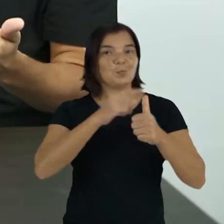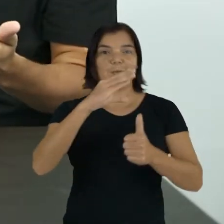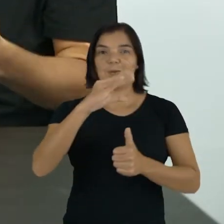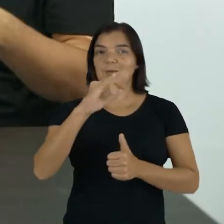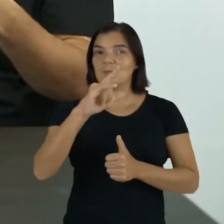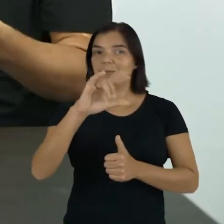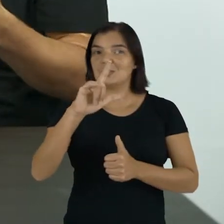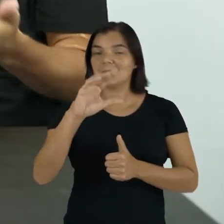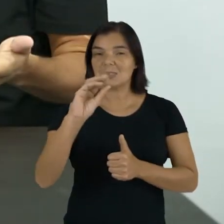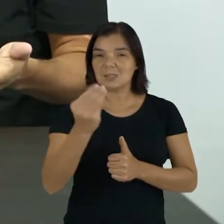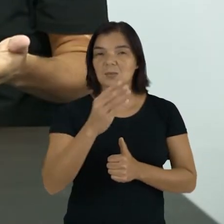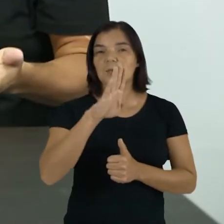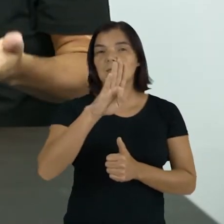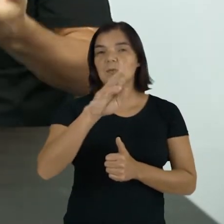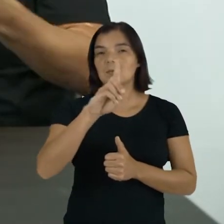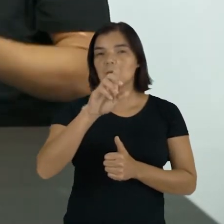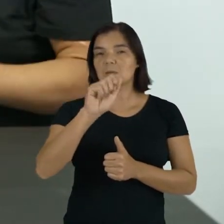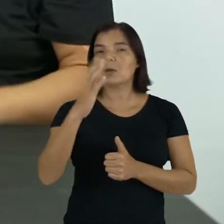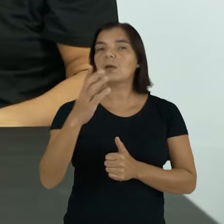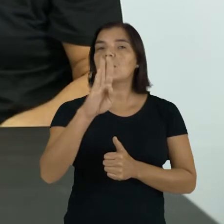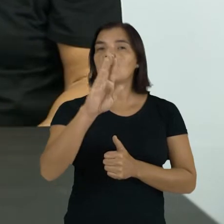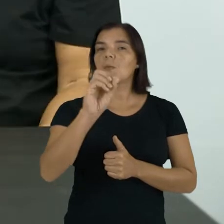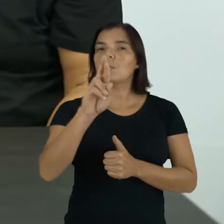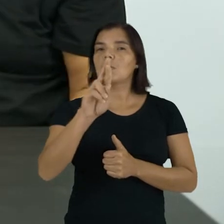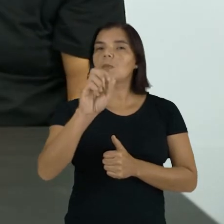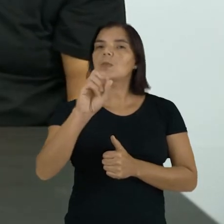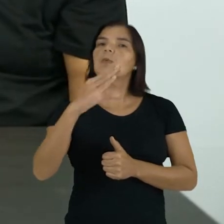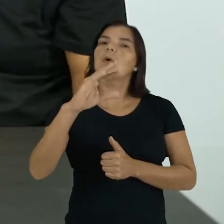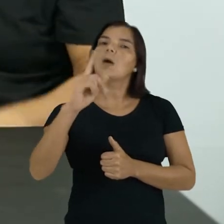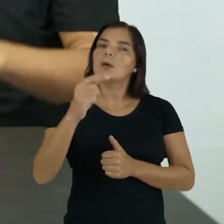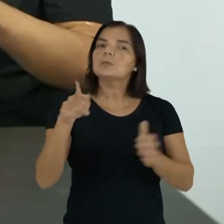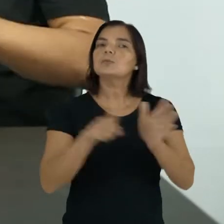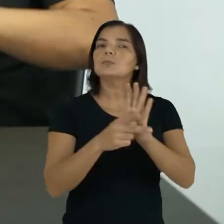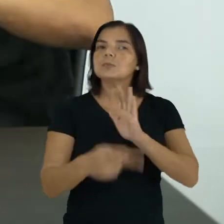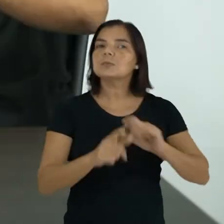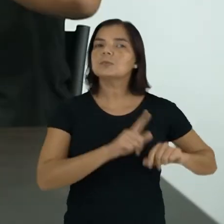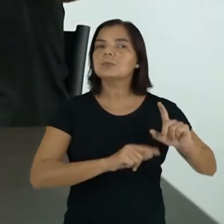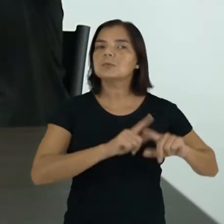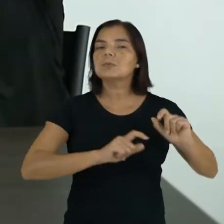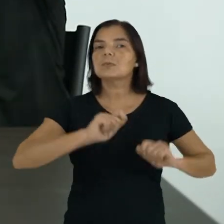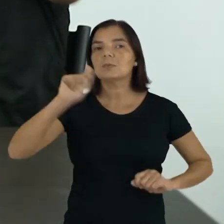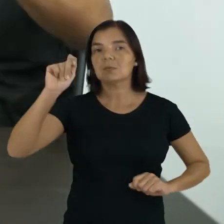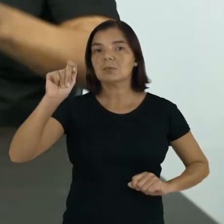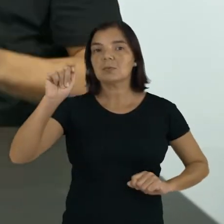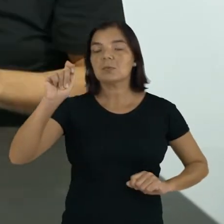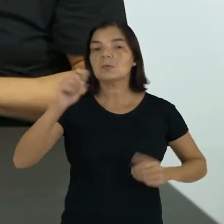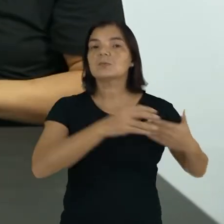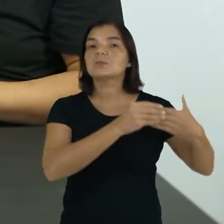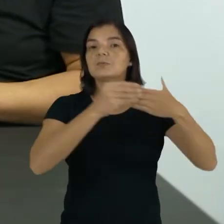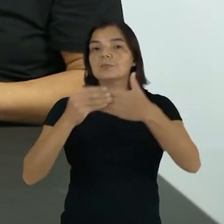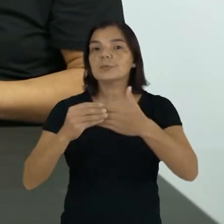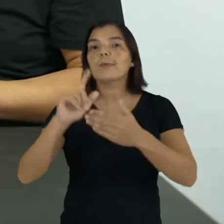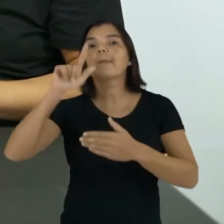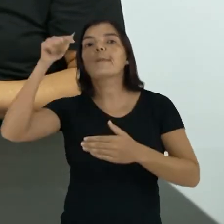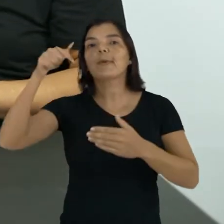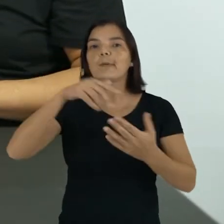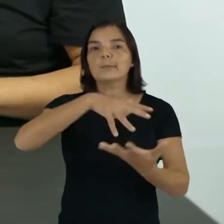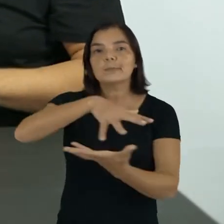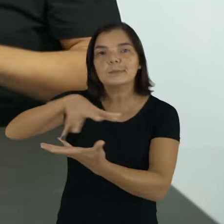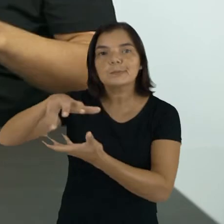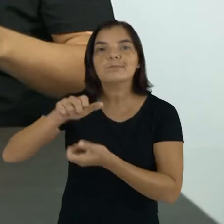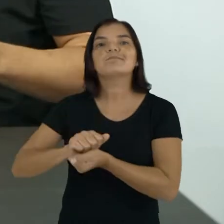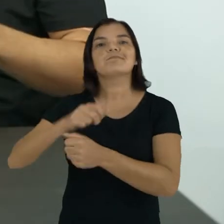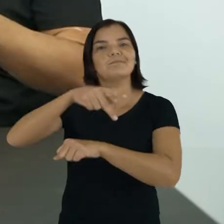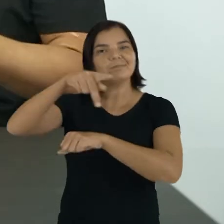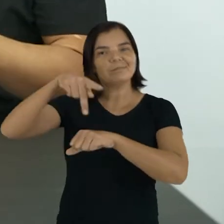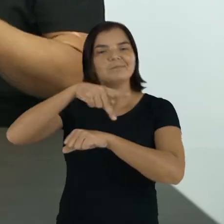da borracha. Em 1915, sabe o que acontece com a borracha aqui do Acre? A borracha do Acre começa a ser levada para outras regiões do mundo.